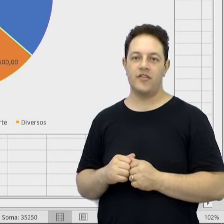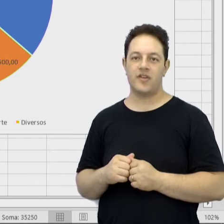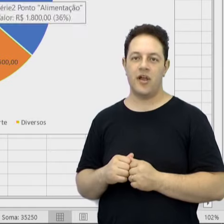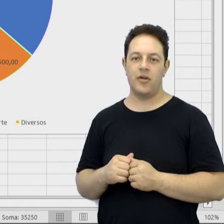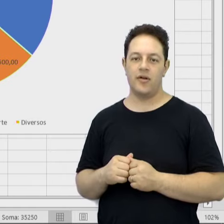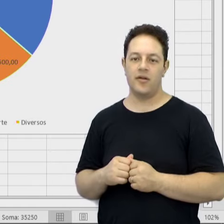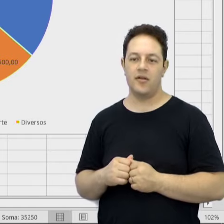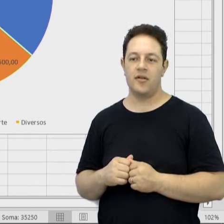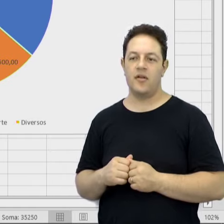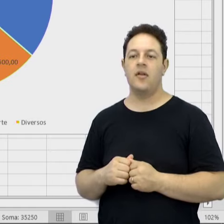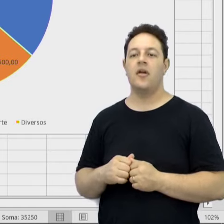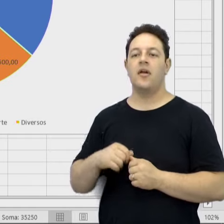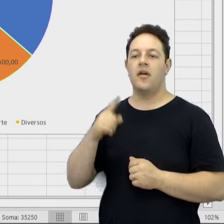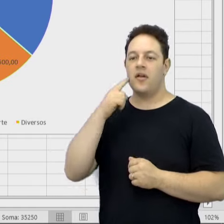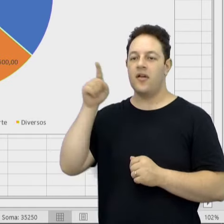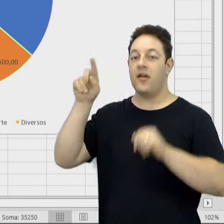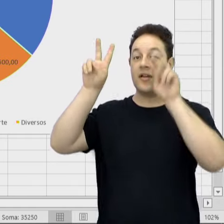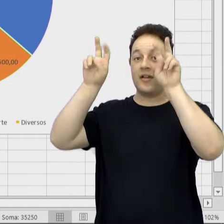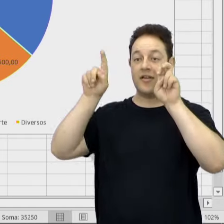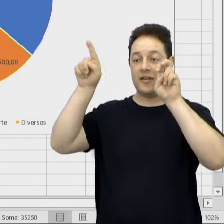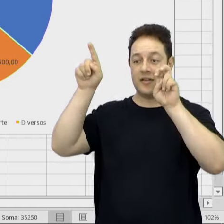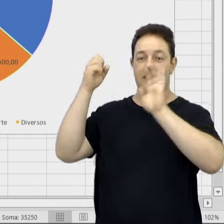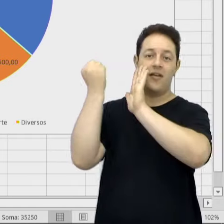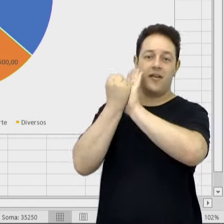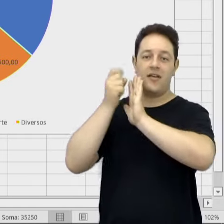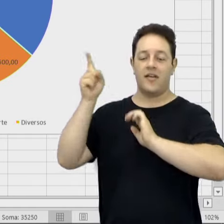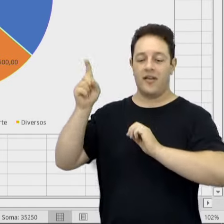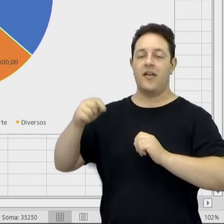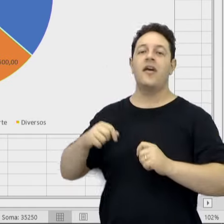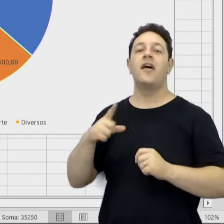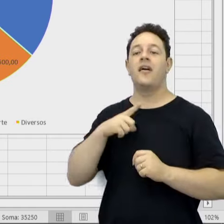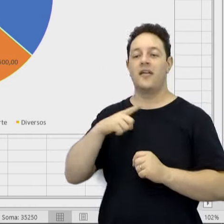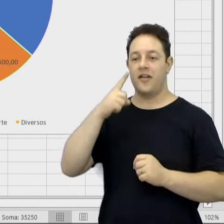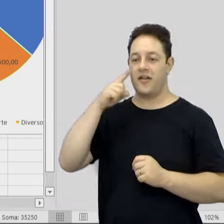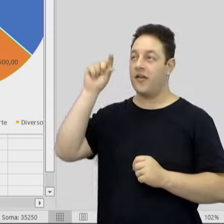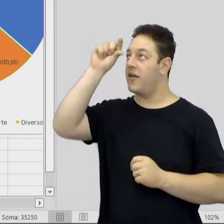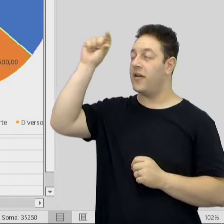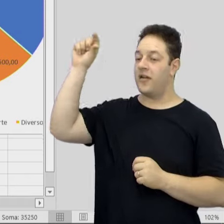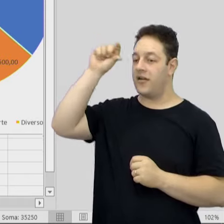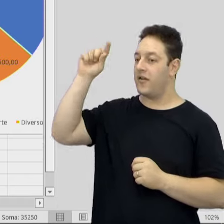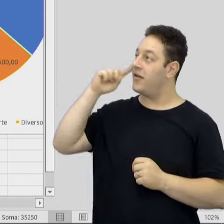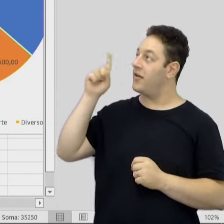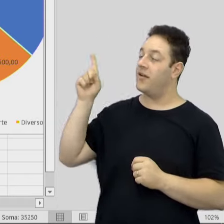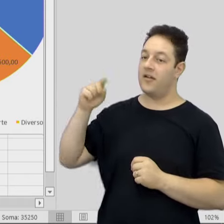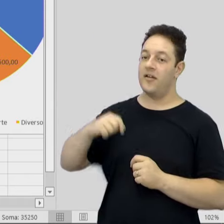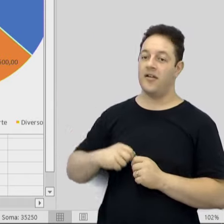E assim constrói um gráfico. Para eu mudar o título do gráfico, eu venho aqui.